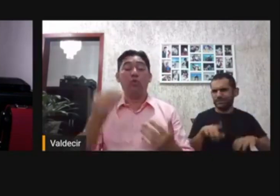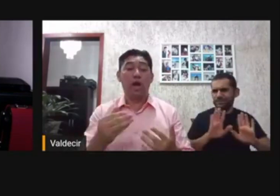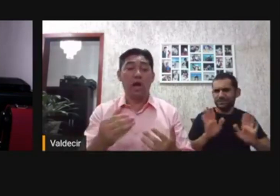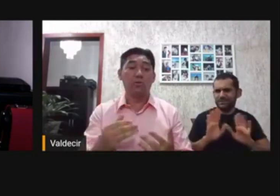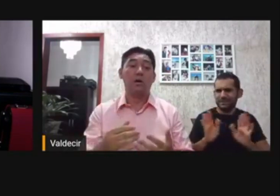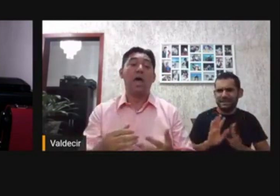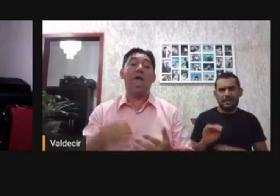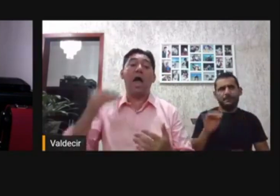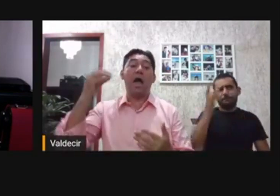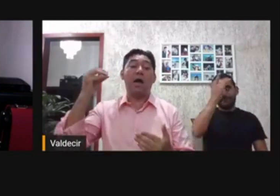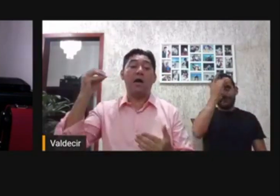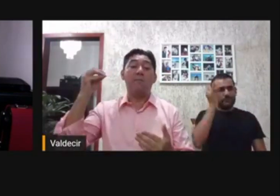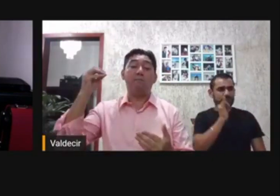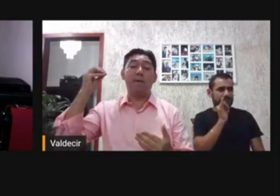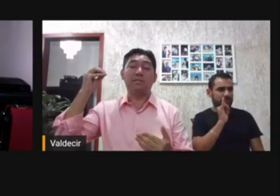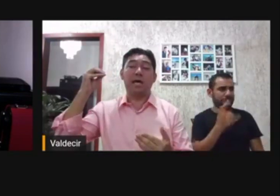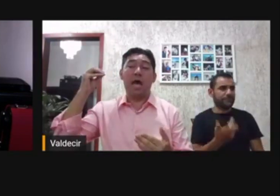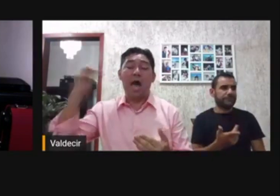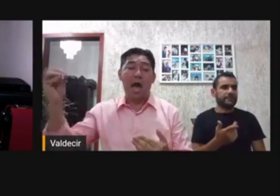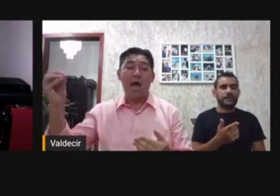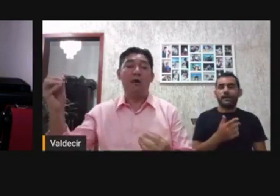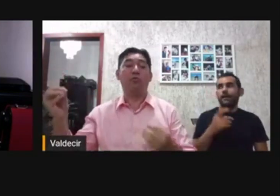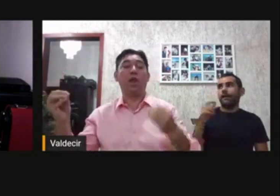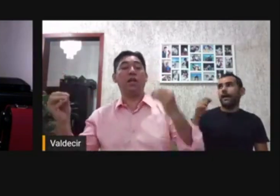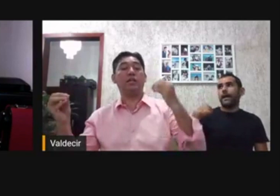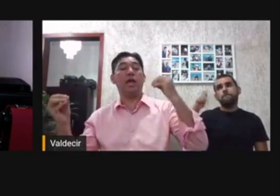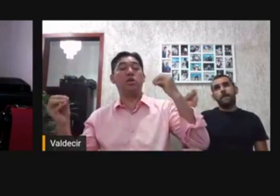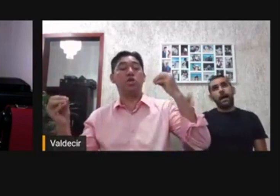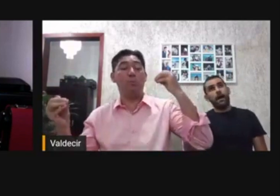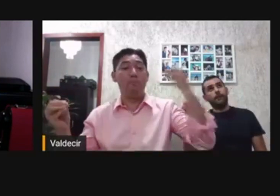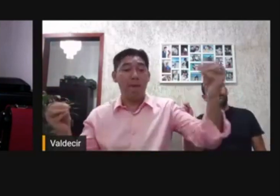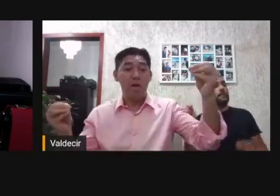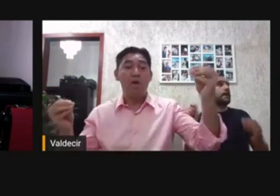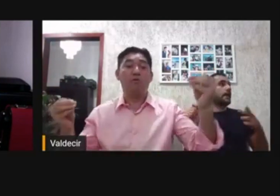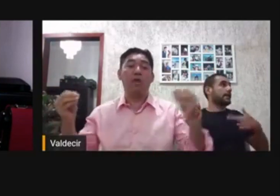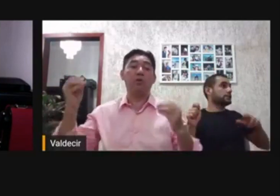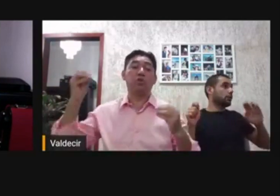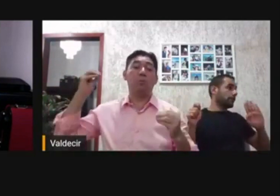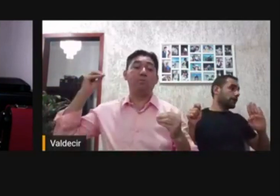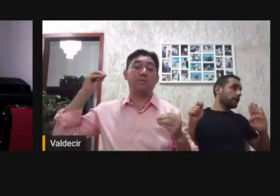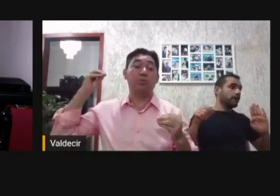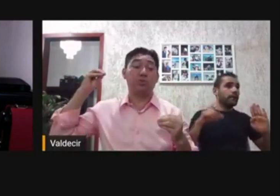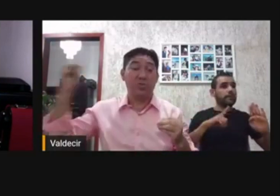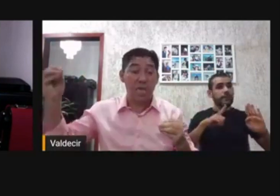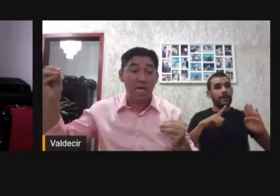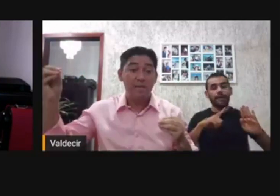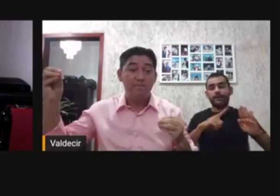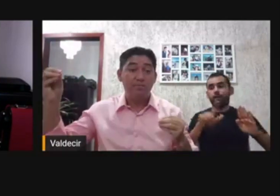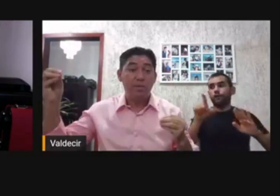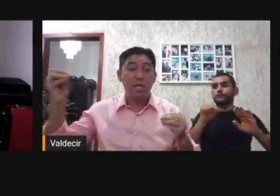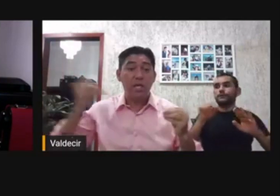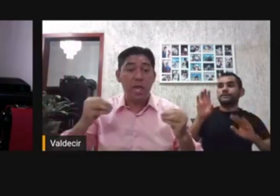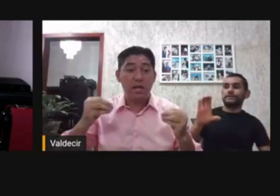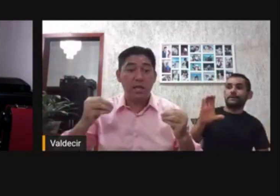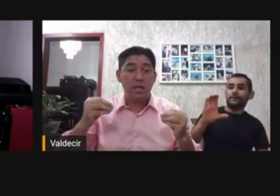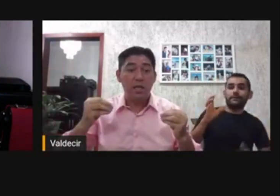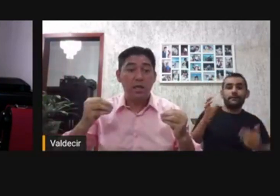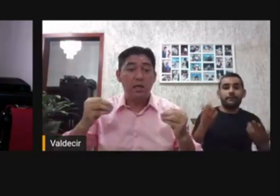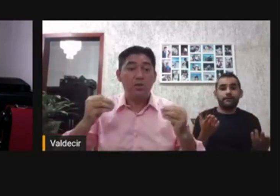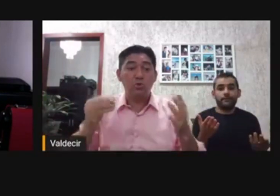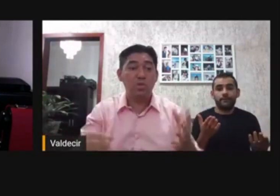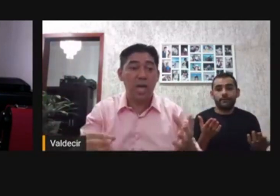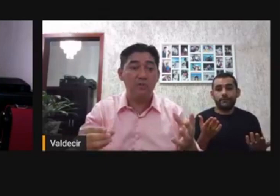porque fulano pensa A, fulano é da religião B, fulano tem opção C, que